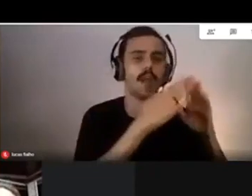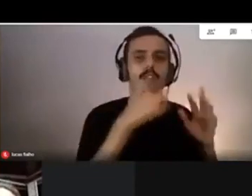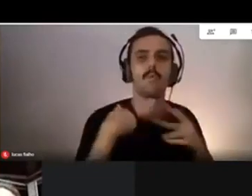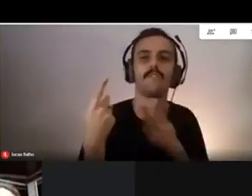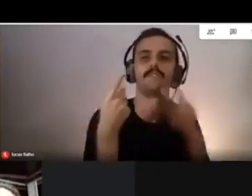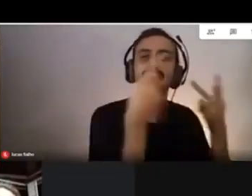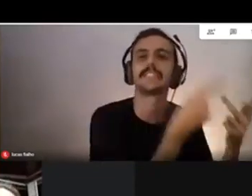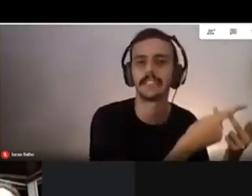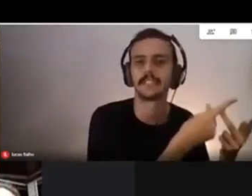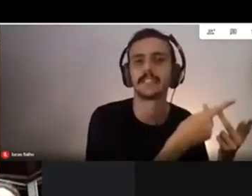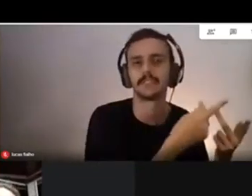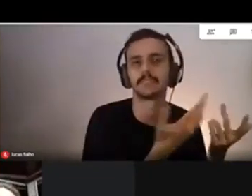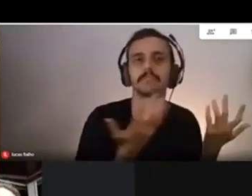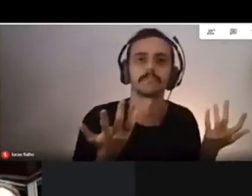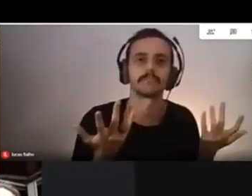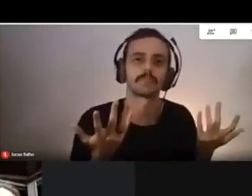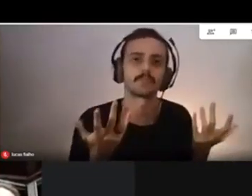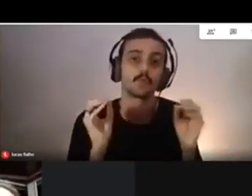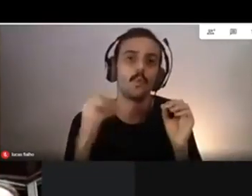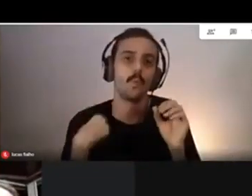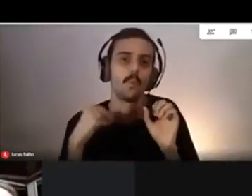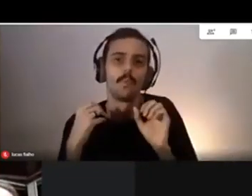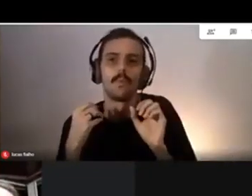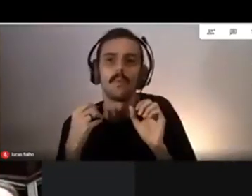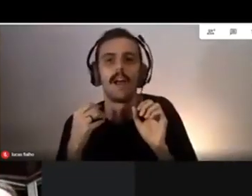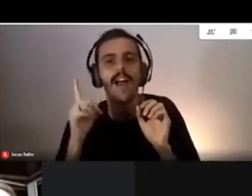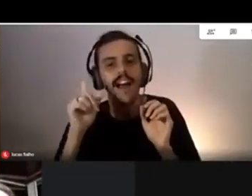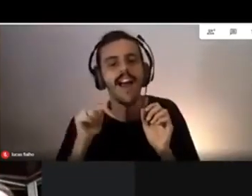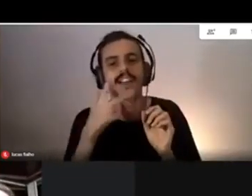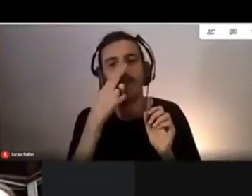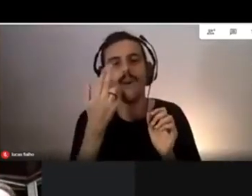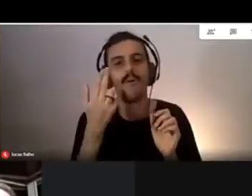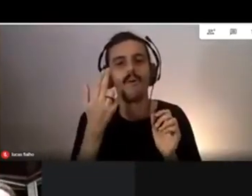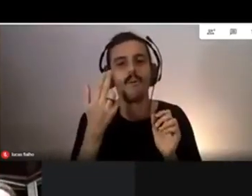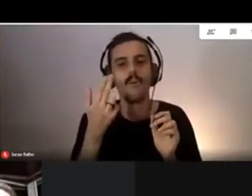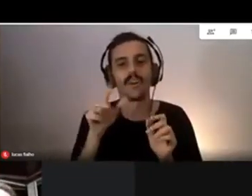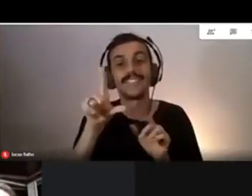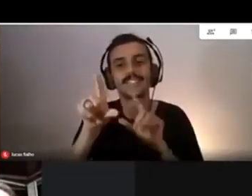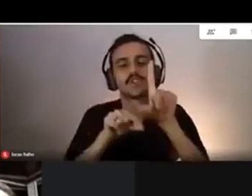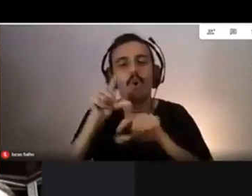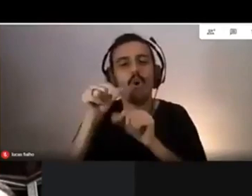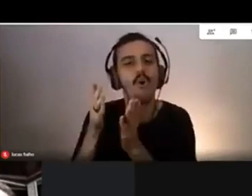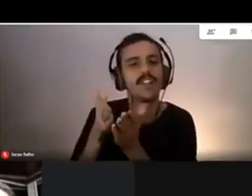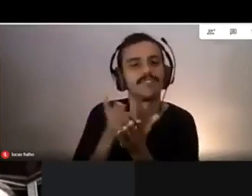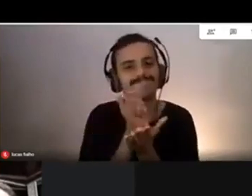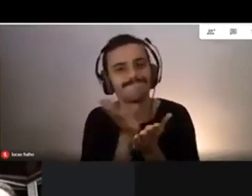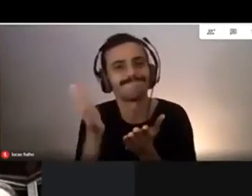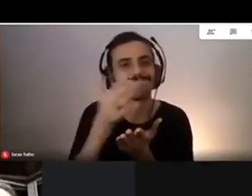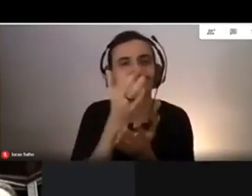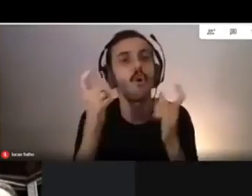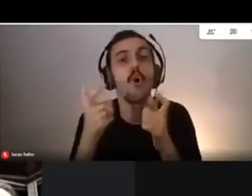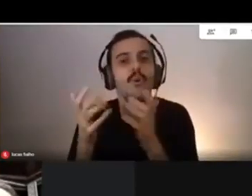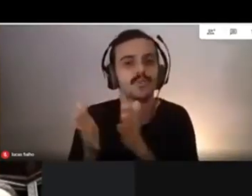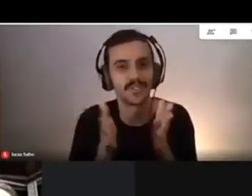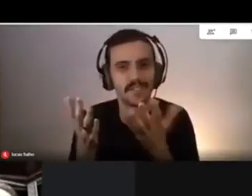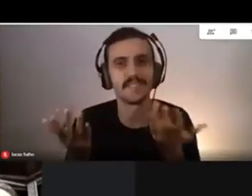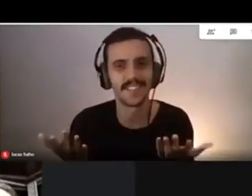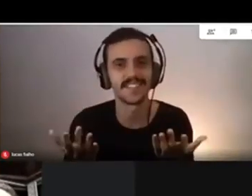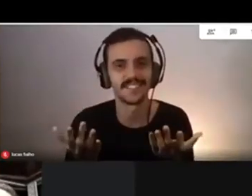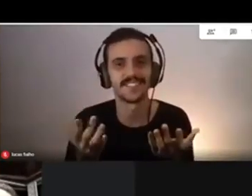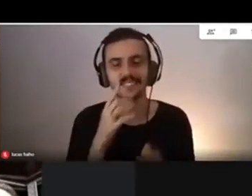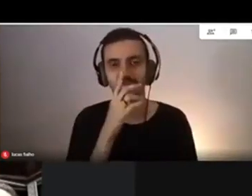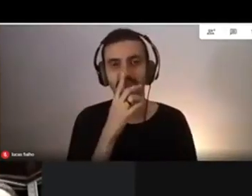Sam? Perdão, como eu posso levar o Edson? A Edson, Sim. obrigada. Então a gente vai fazendo,